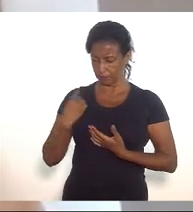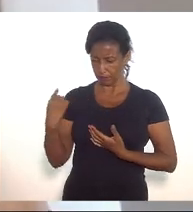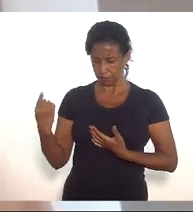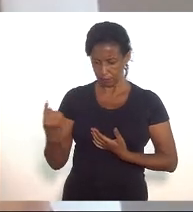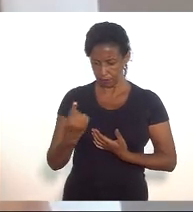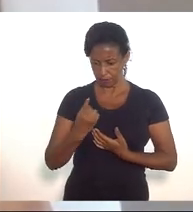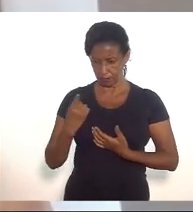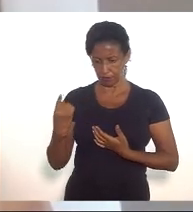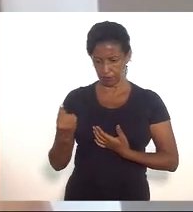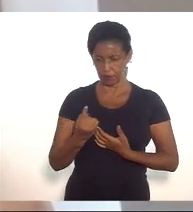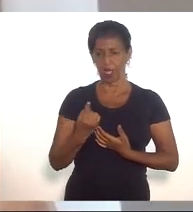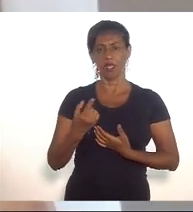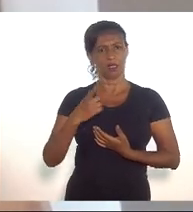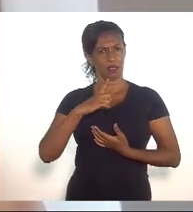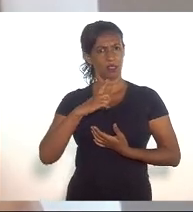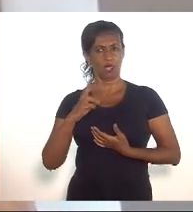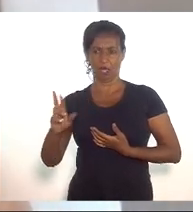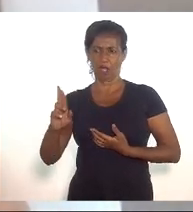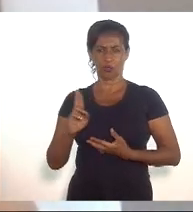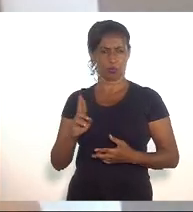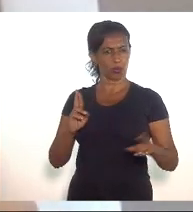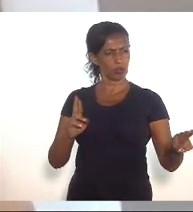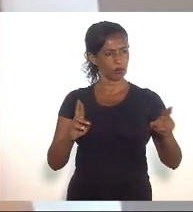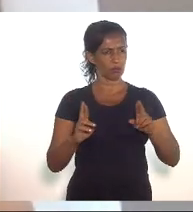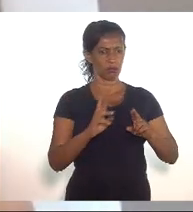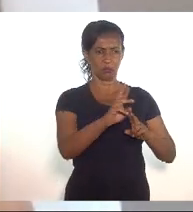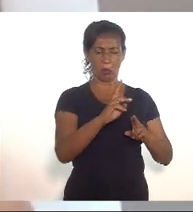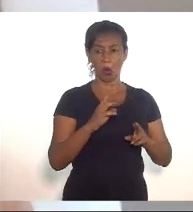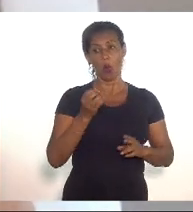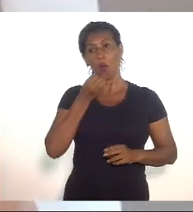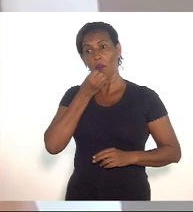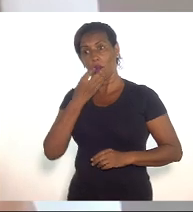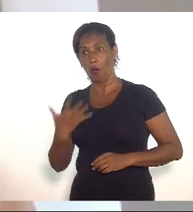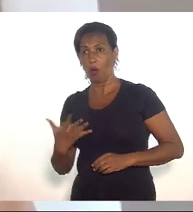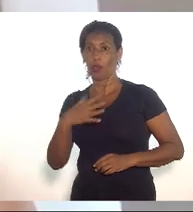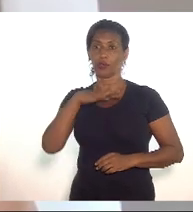a gente vem obtendo resultados, bons, ruins,